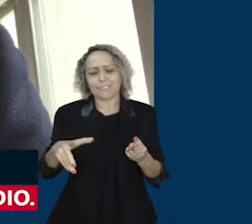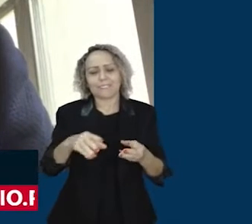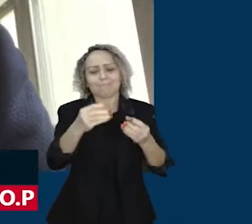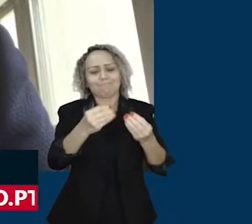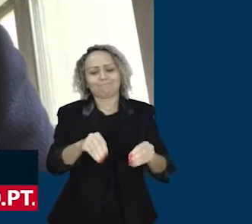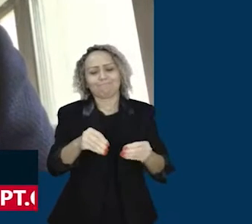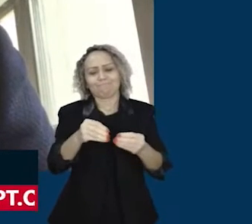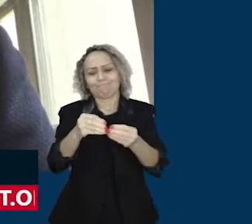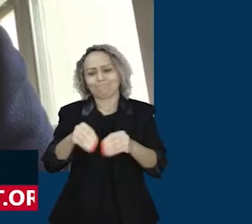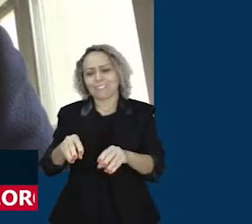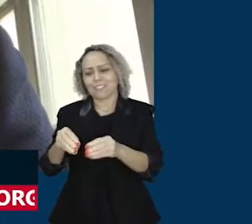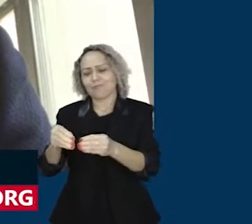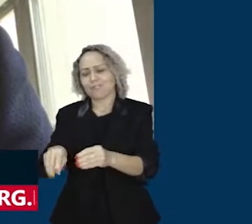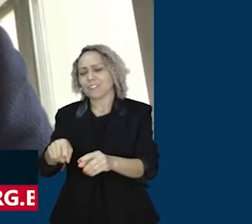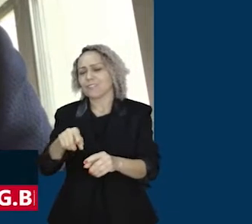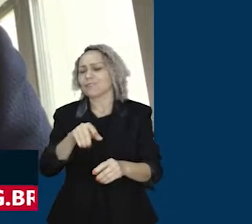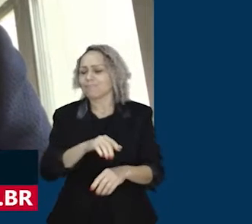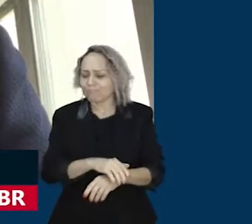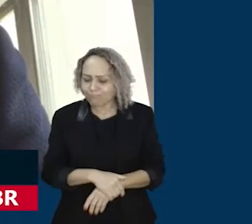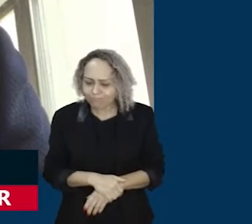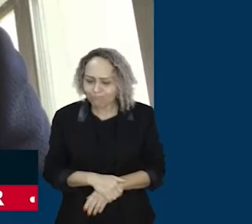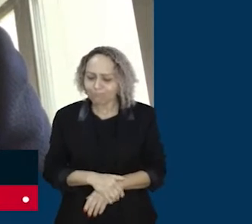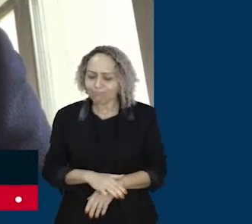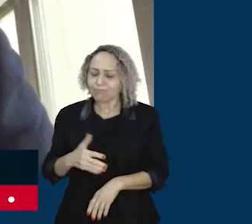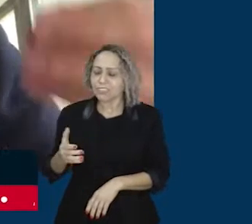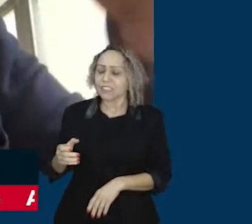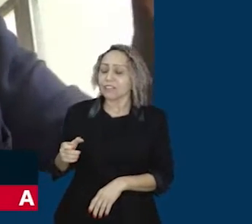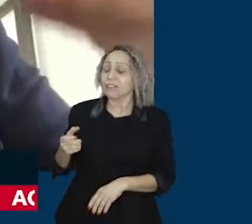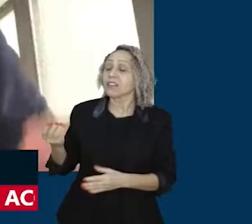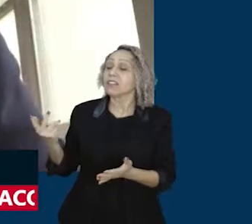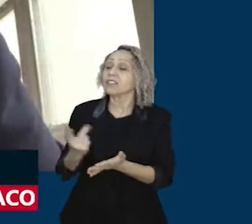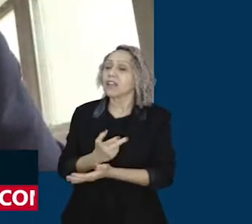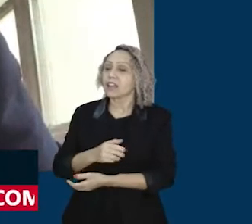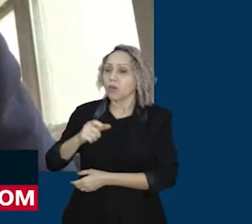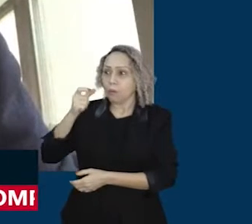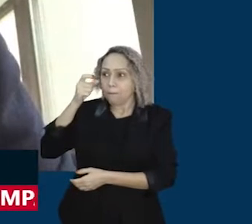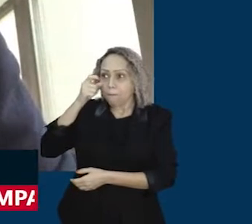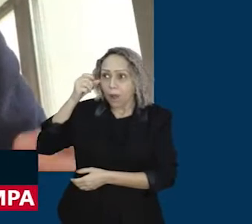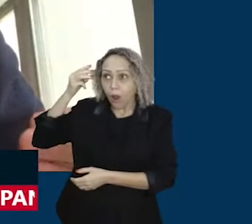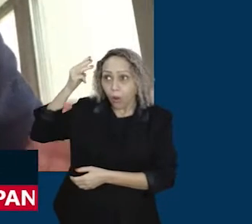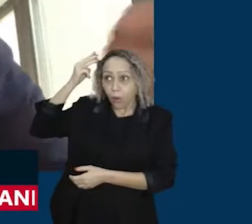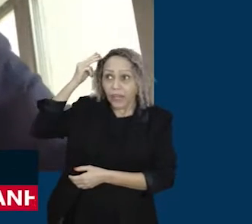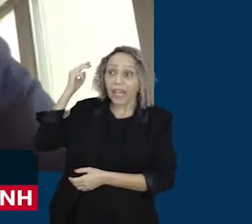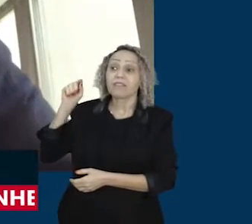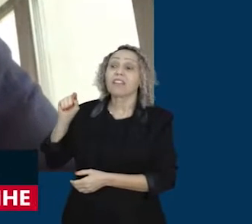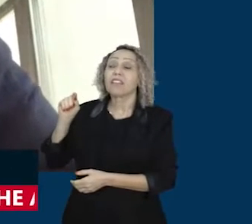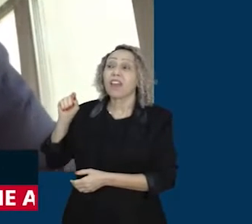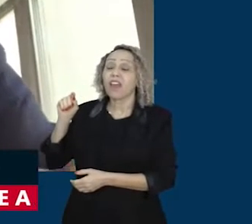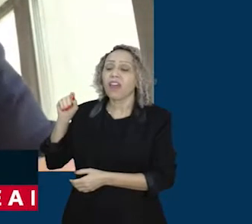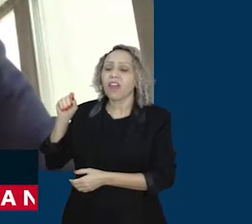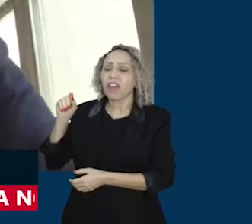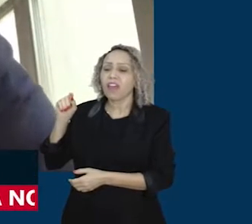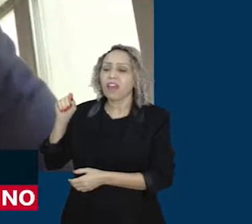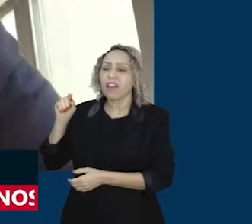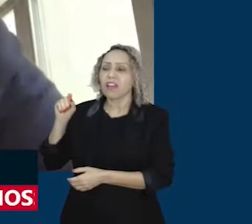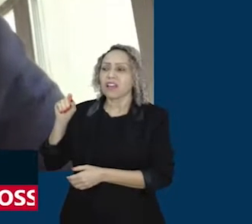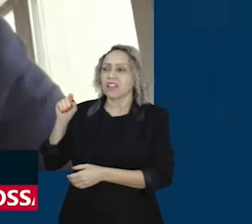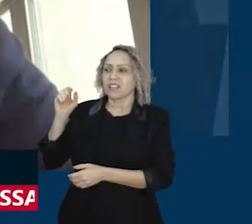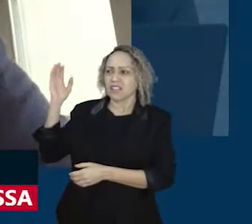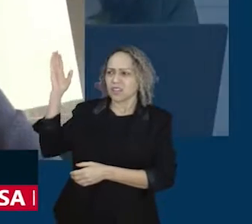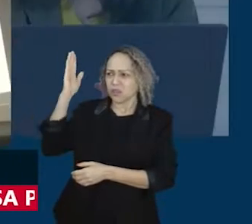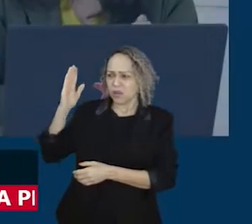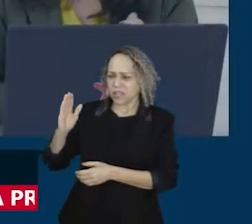é o Estado mínimo por sufocamento. Tira o dinheiro do Estado e aí depois reclama que o Estado não